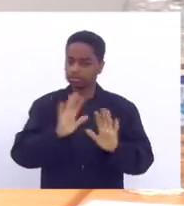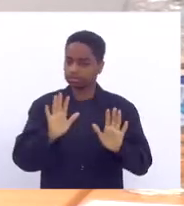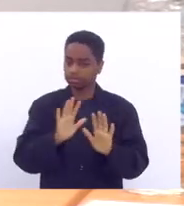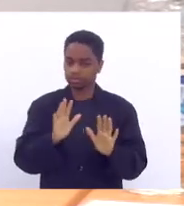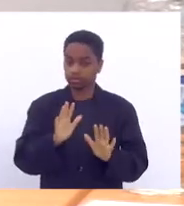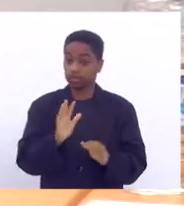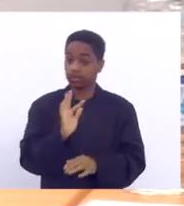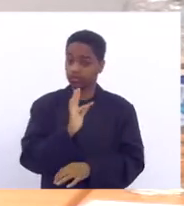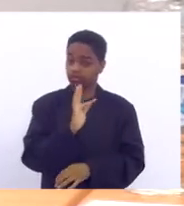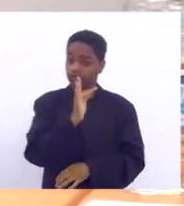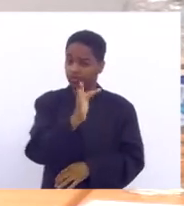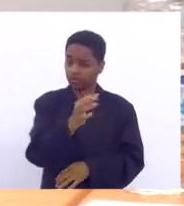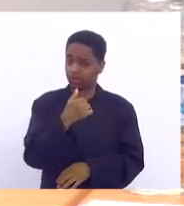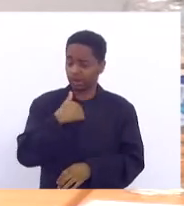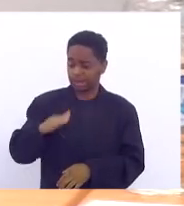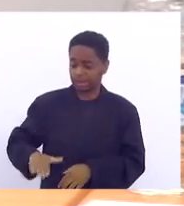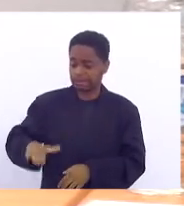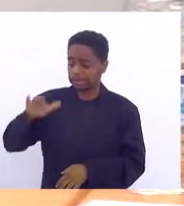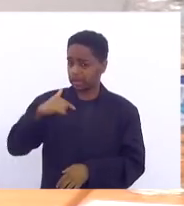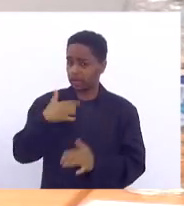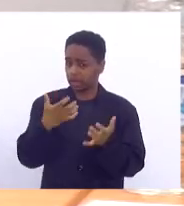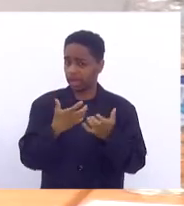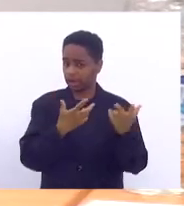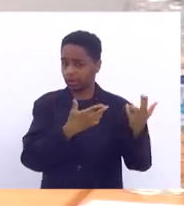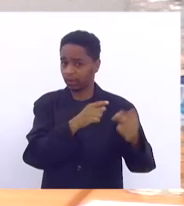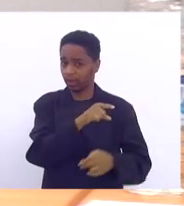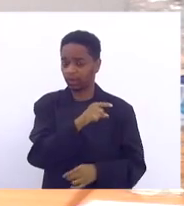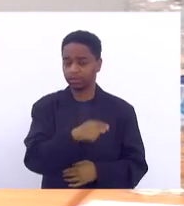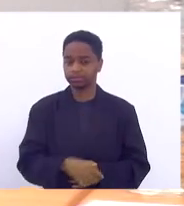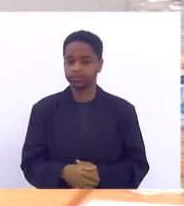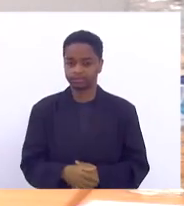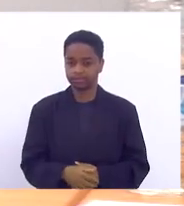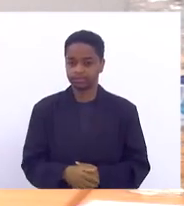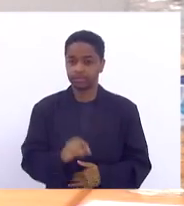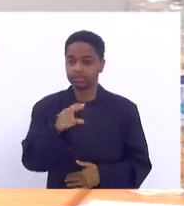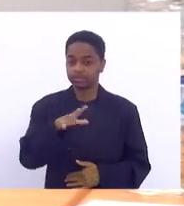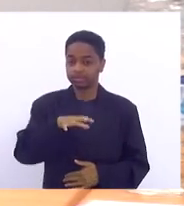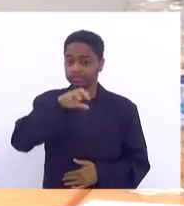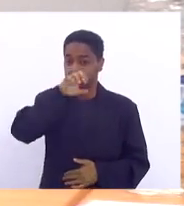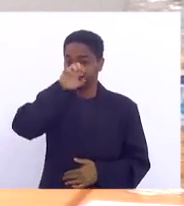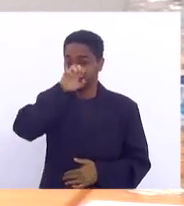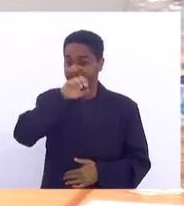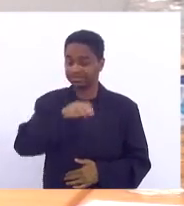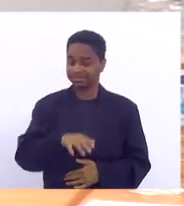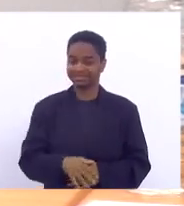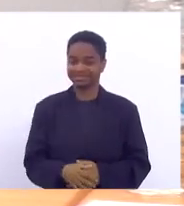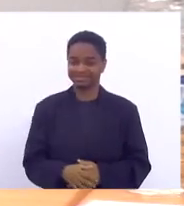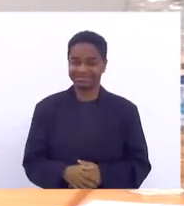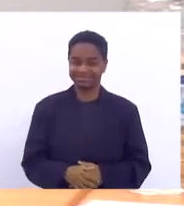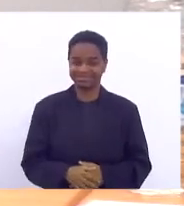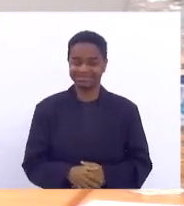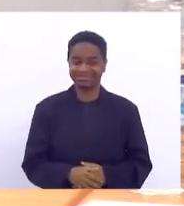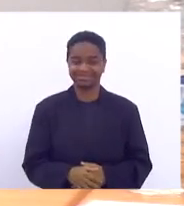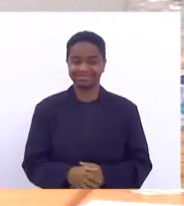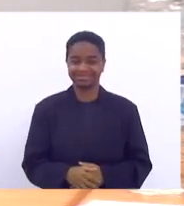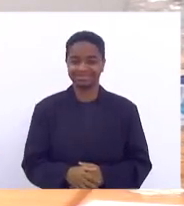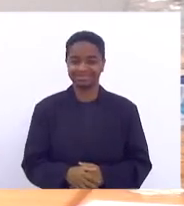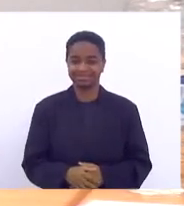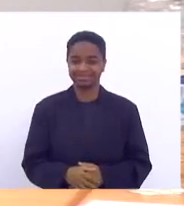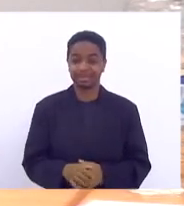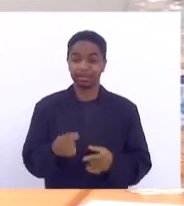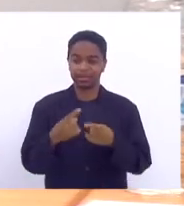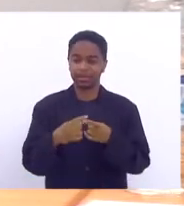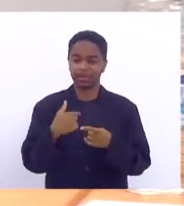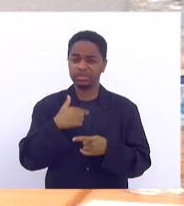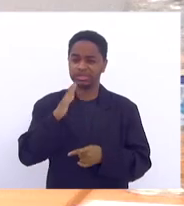dia quando eu crescer eu vou chegar essa capacidade de só respirar eu já dou dois